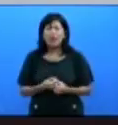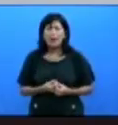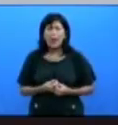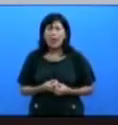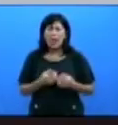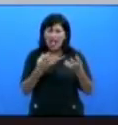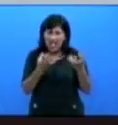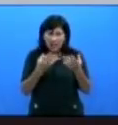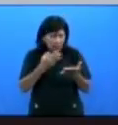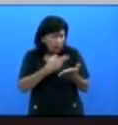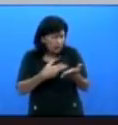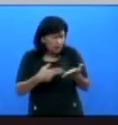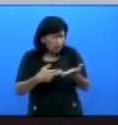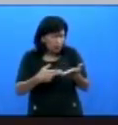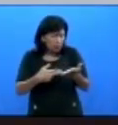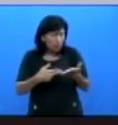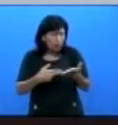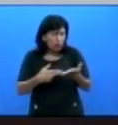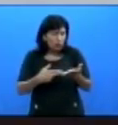permaneçam como estão.